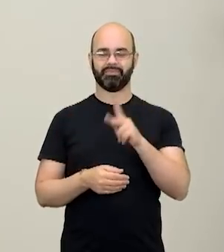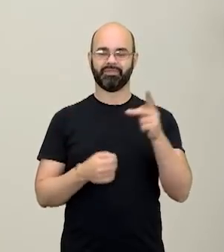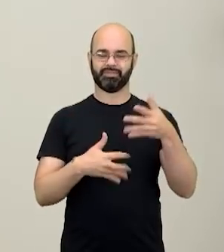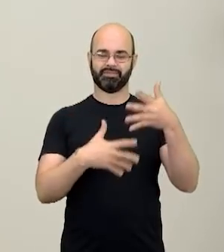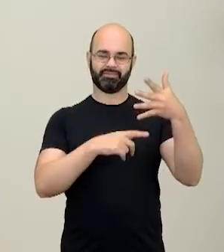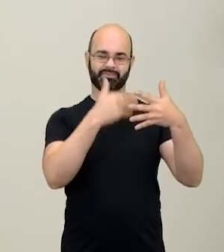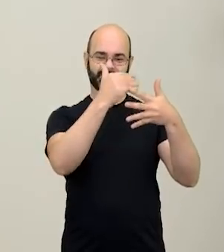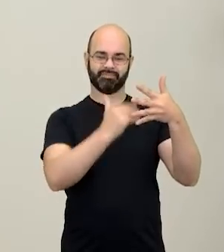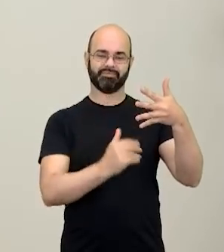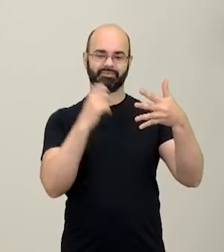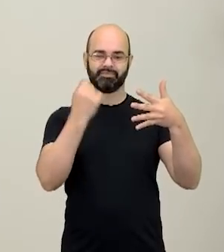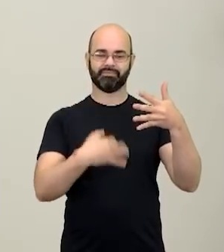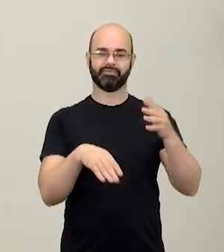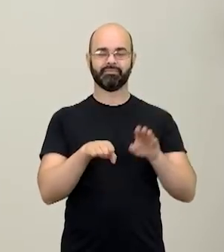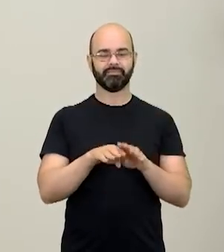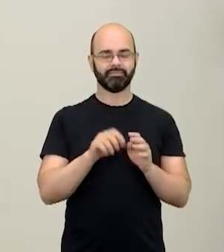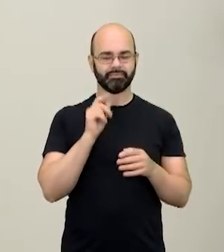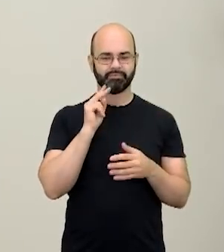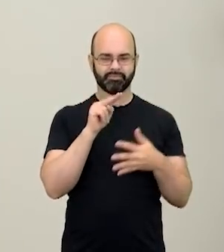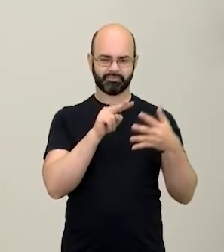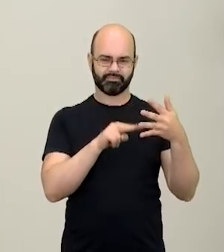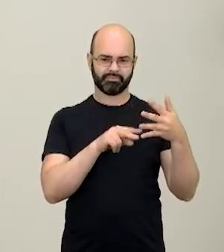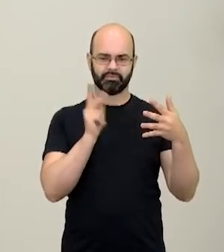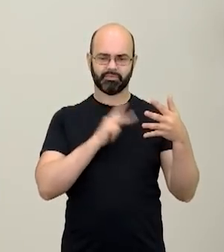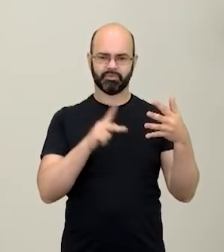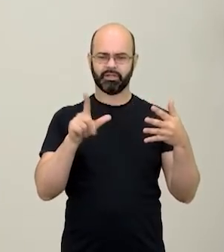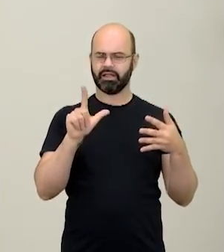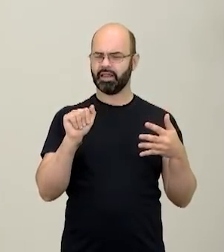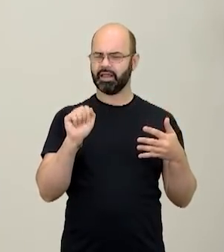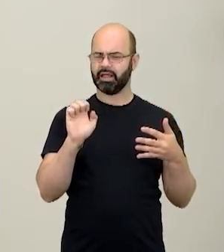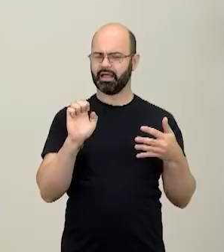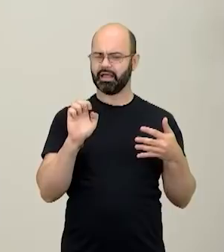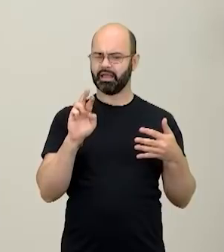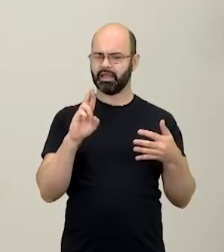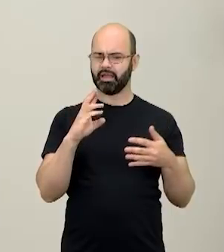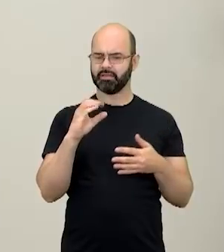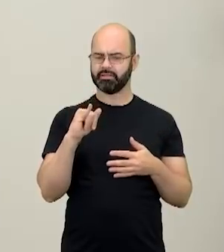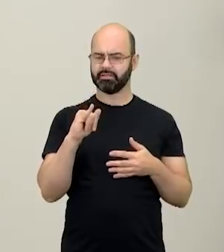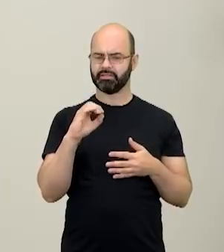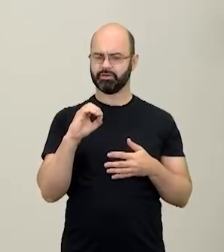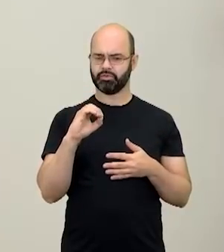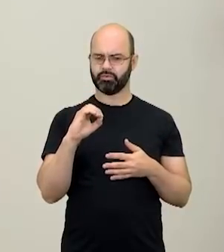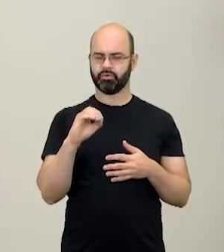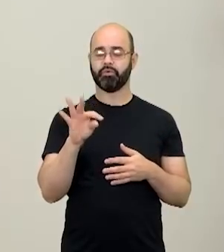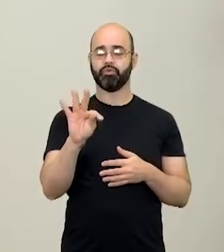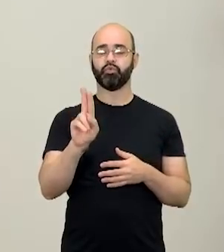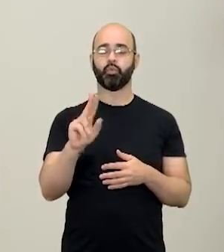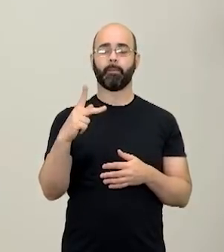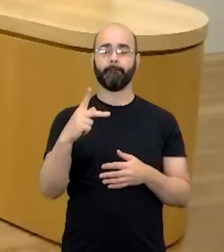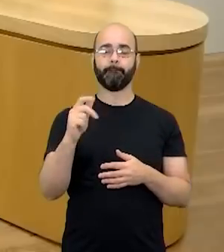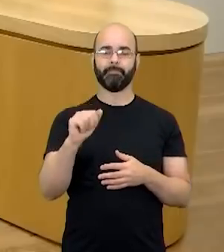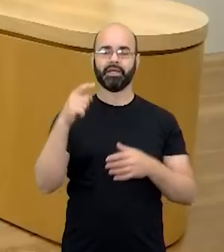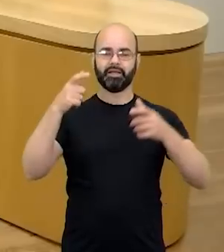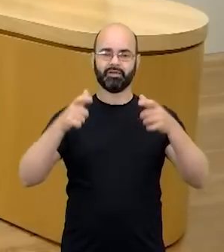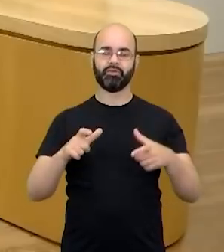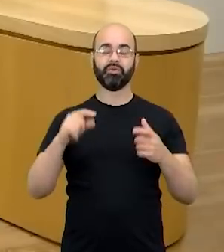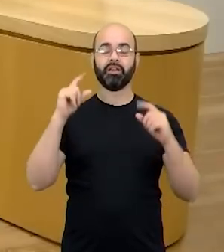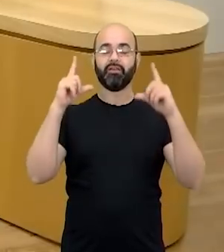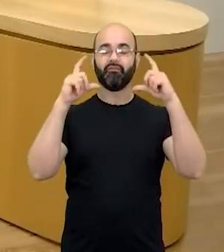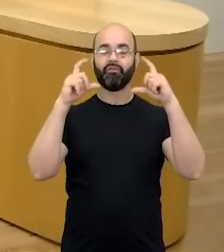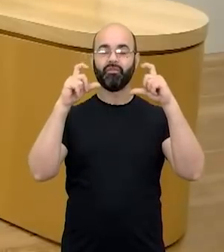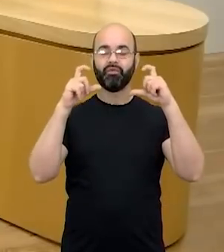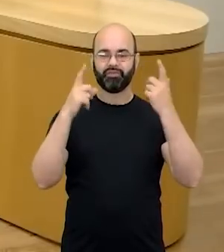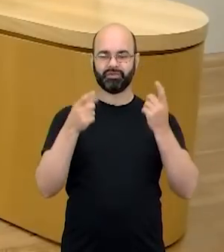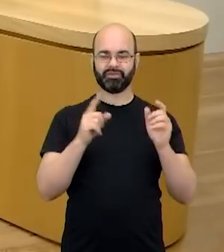gostei. Professora, eu acho que é Laércio aqui colocando, Tupã é o polo da fotografia. Olha que legal. Tá vendo?